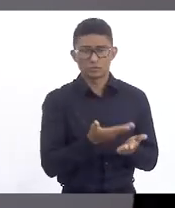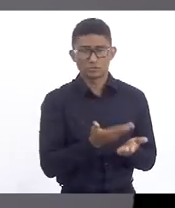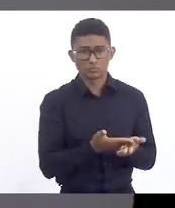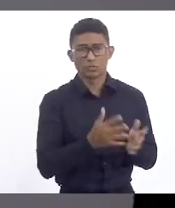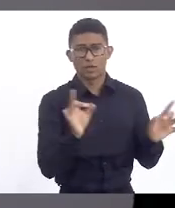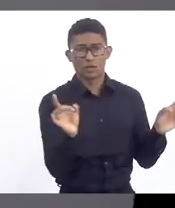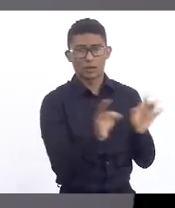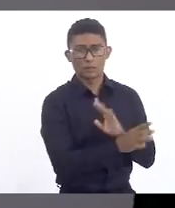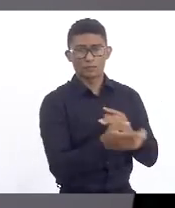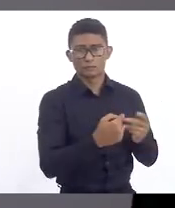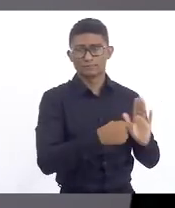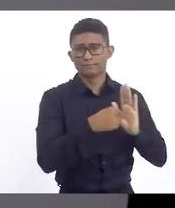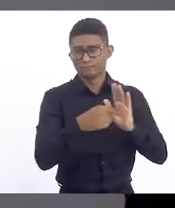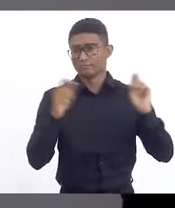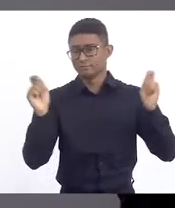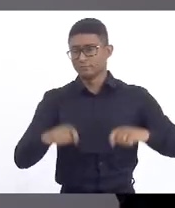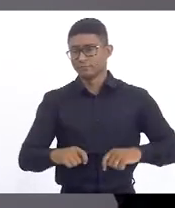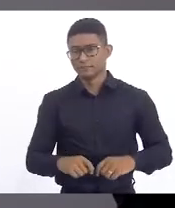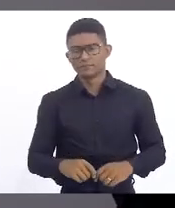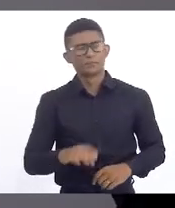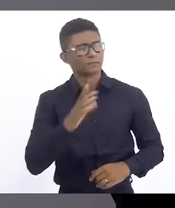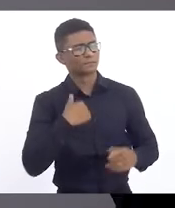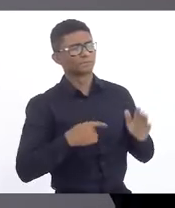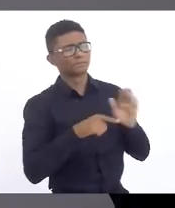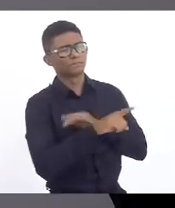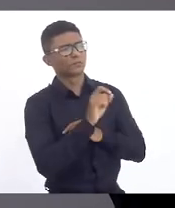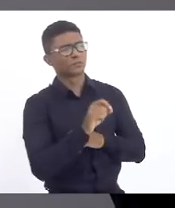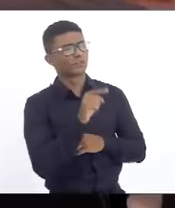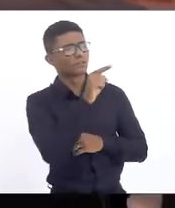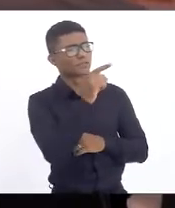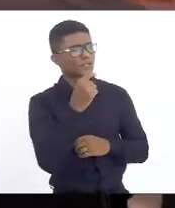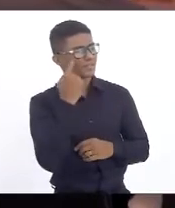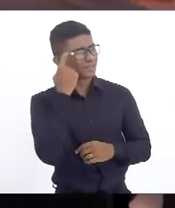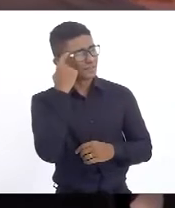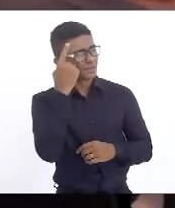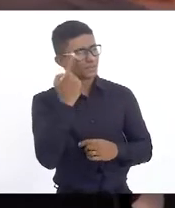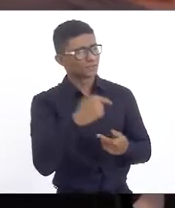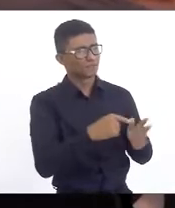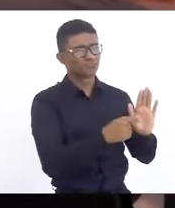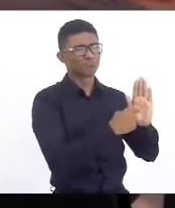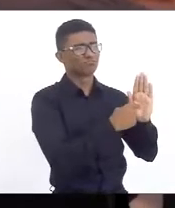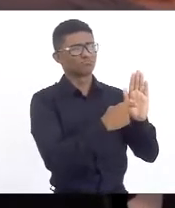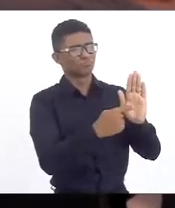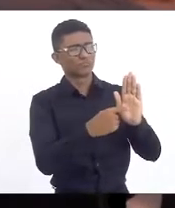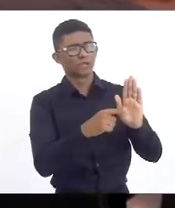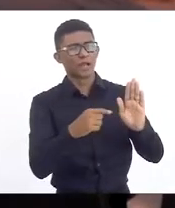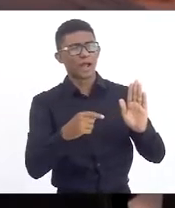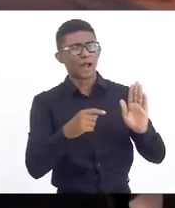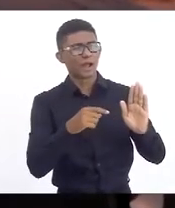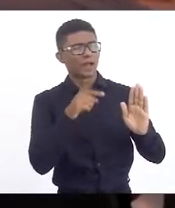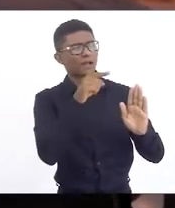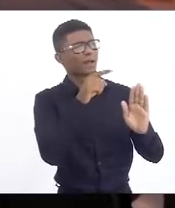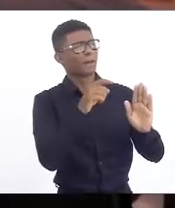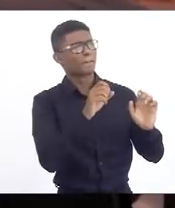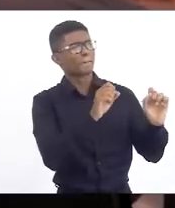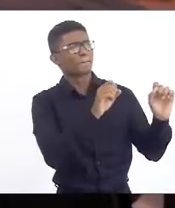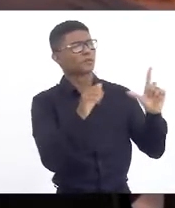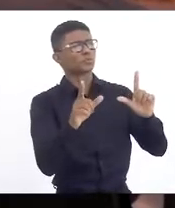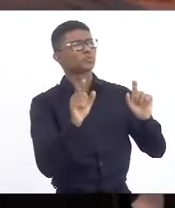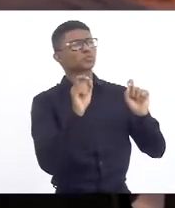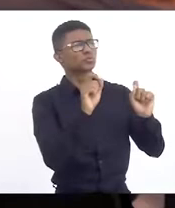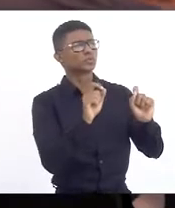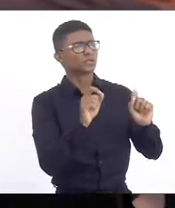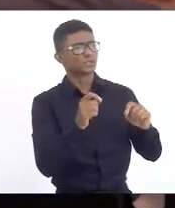Gente, Humberto, eu queria só perguntar uma coisa, Lucinha. Assim, quando apresentou aquele quadro que você estava expondo, apareceu um item relacionado ao projeto da tomada